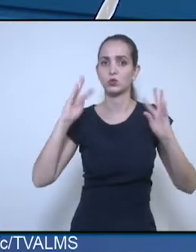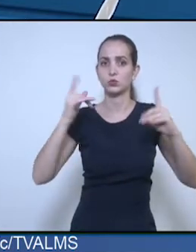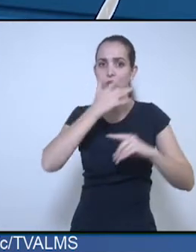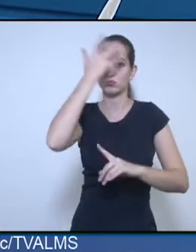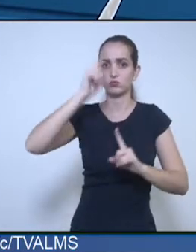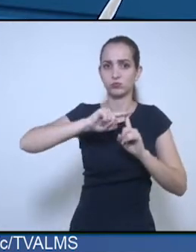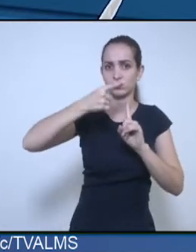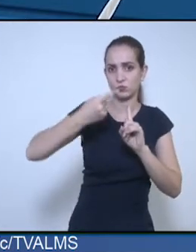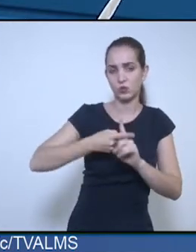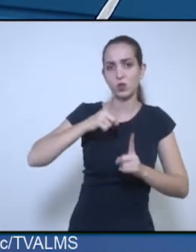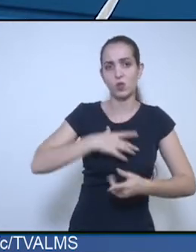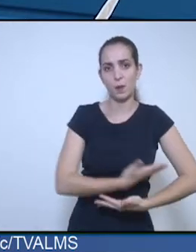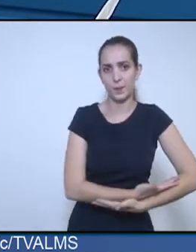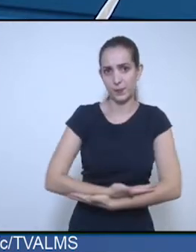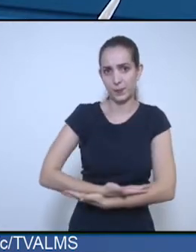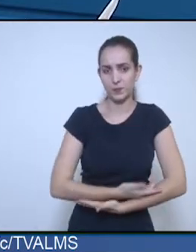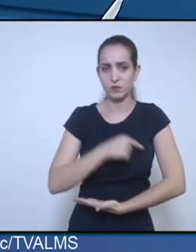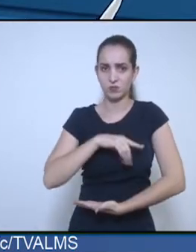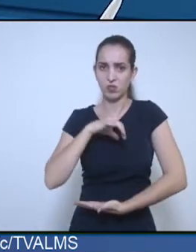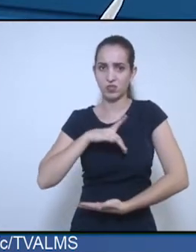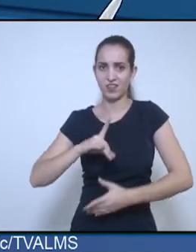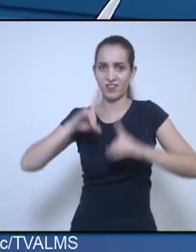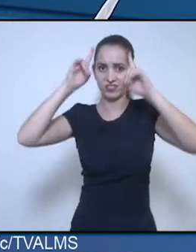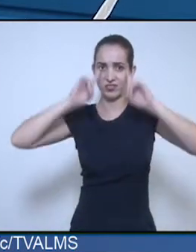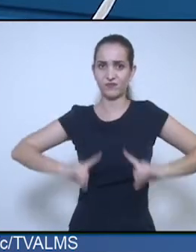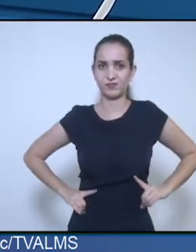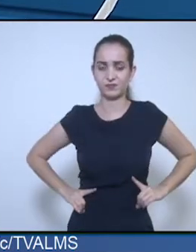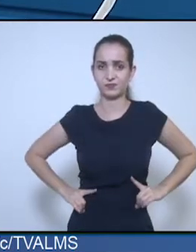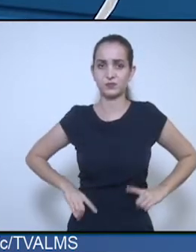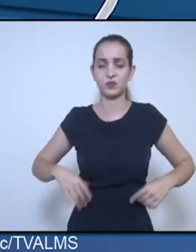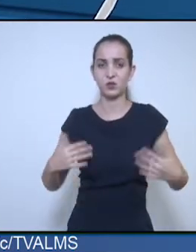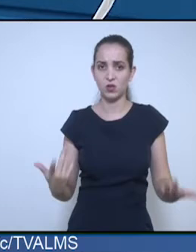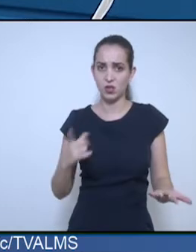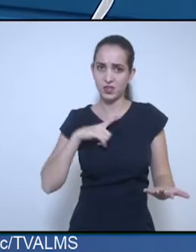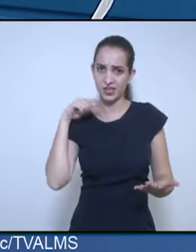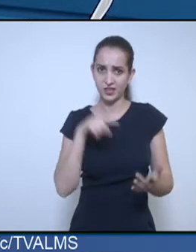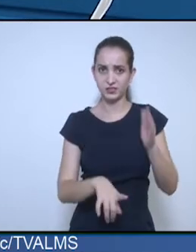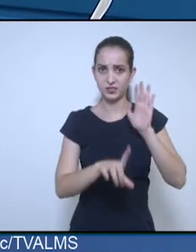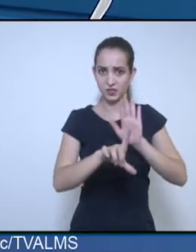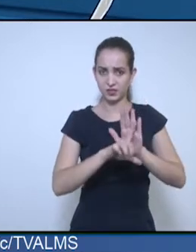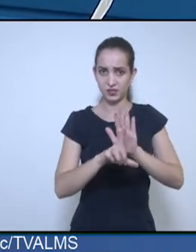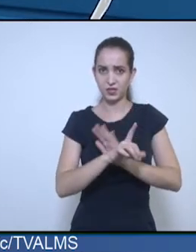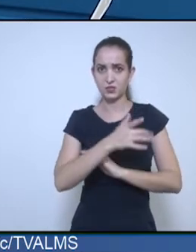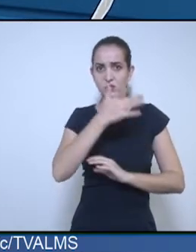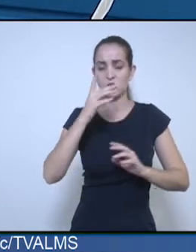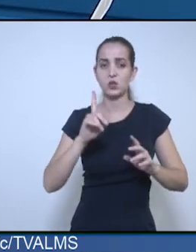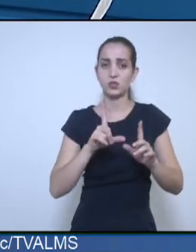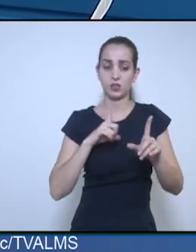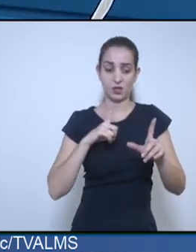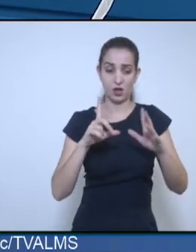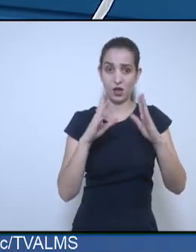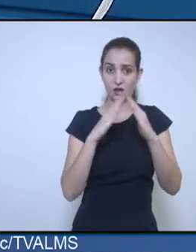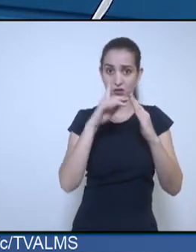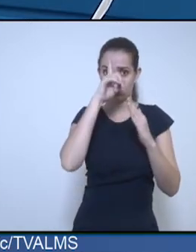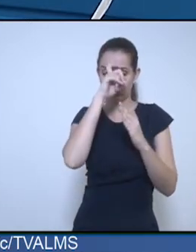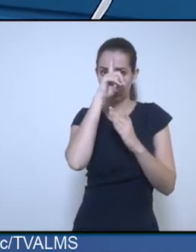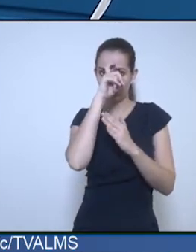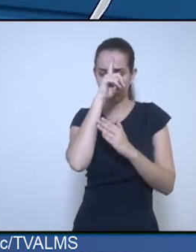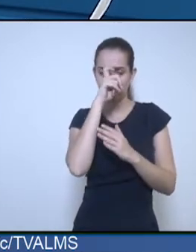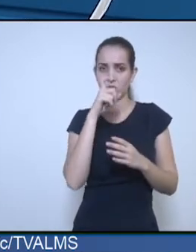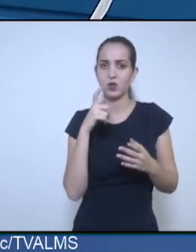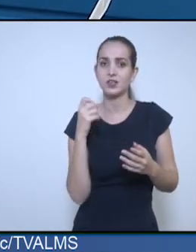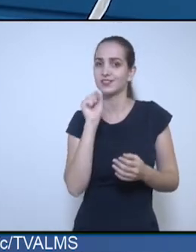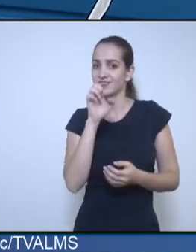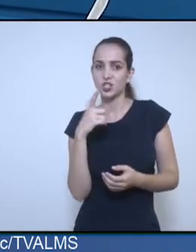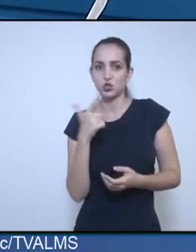cujos filhos recém-nascidos sejam portadores de deficiência. Por força dessa lei, os hospitais e maternidades instalados nesse estado deverão prestar